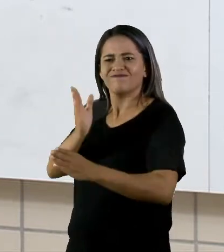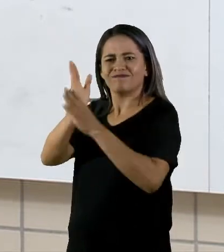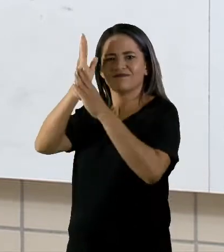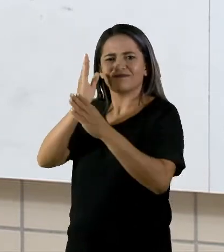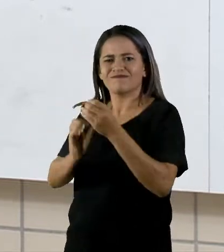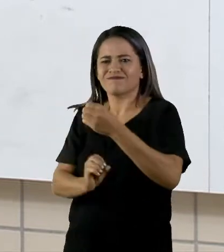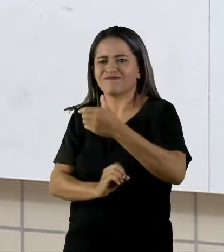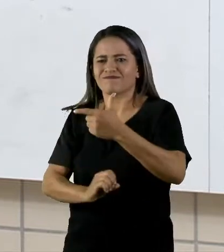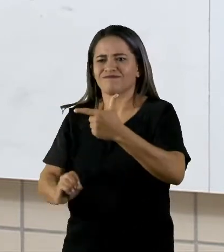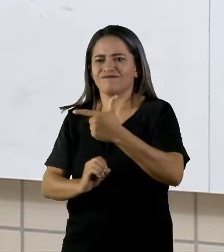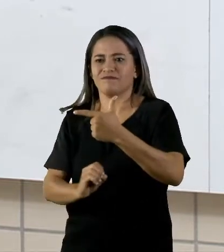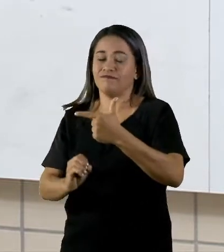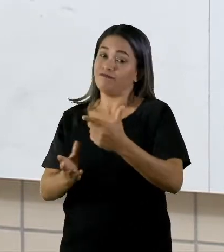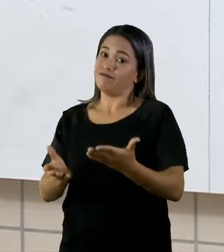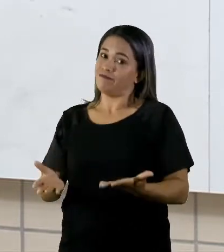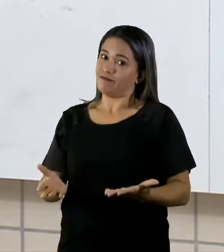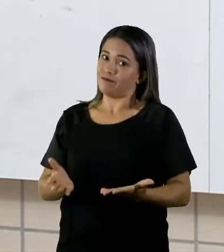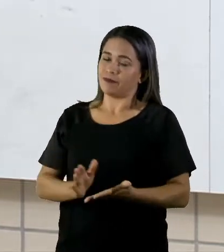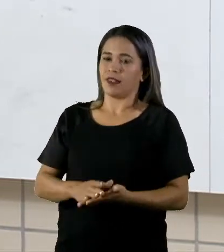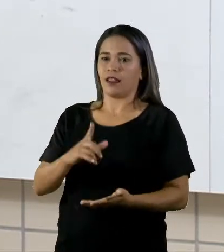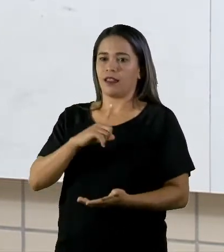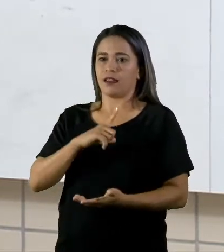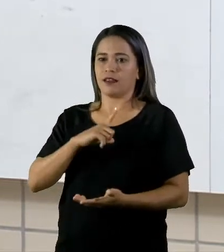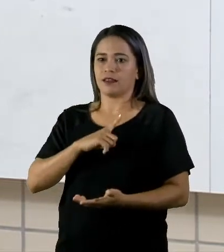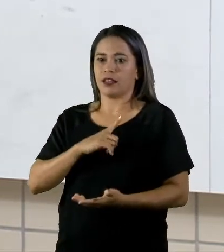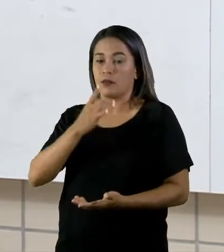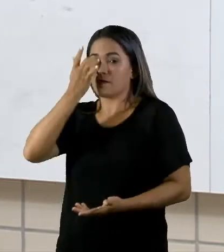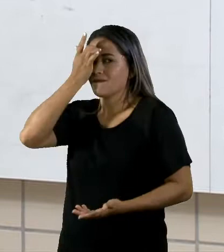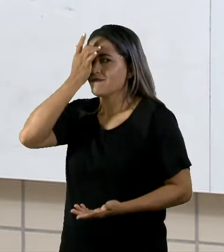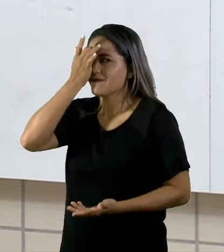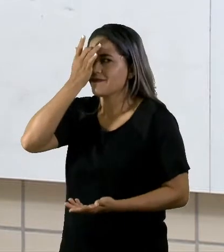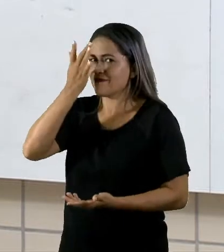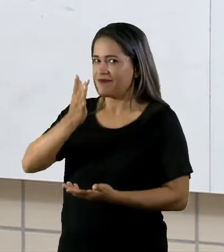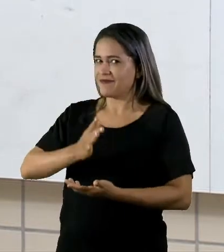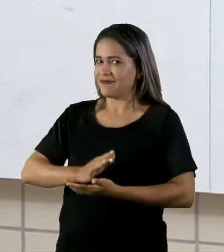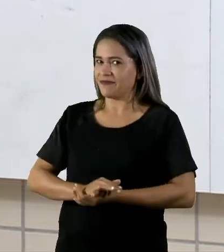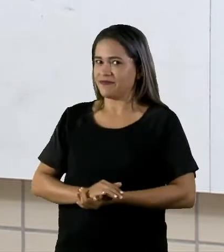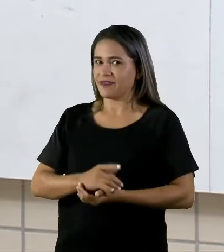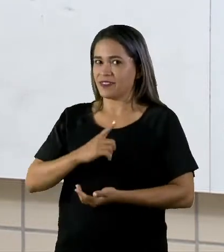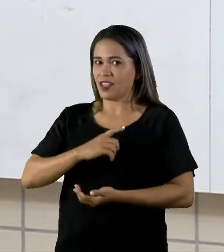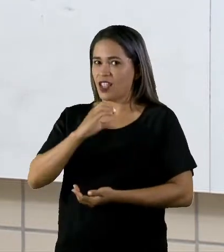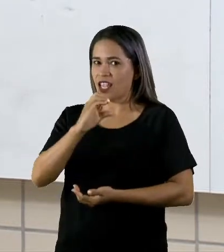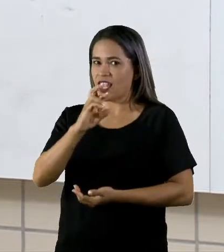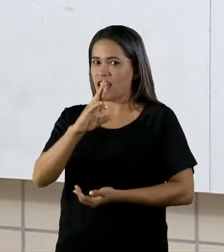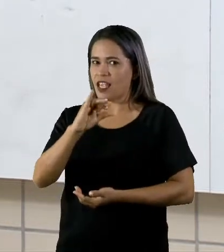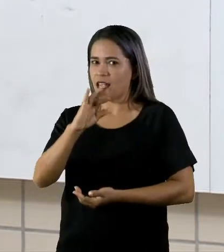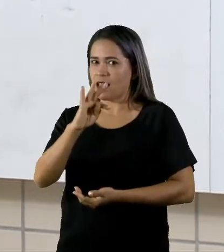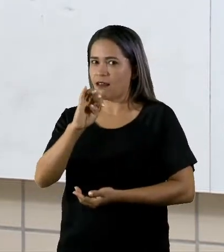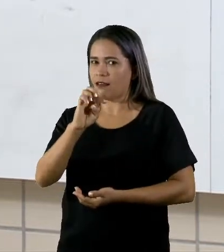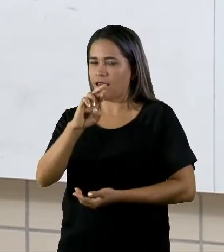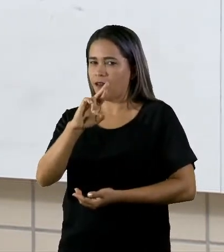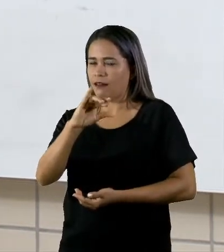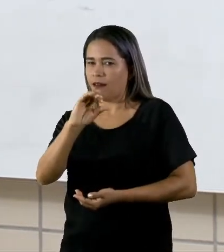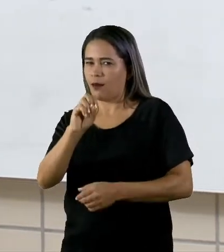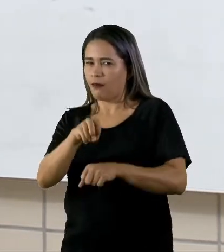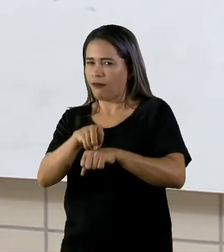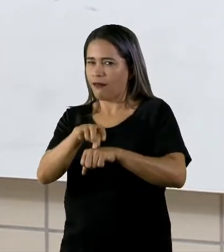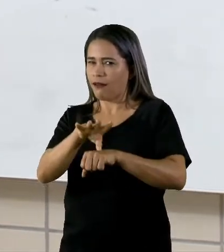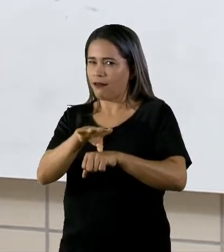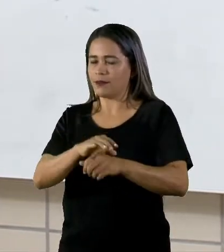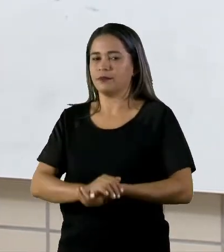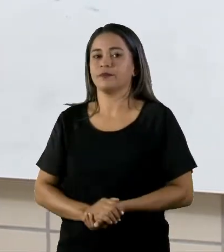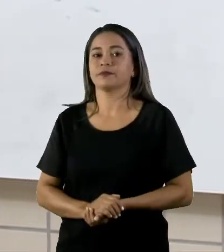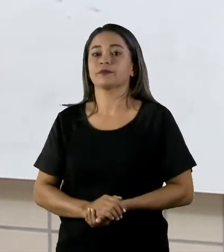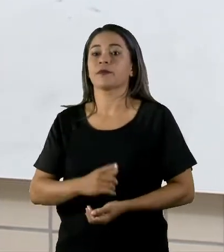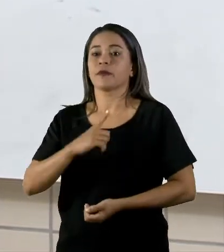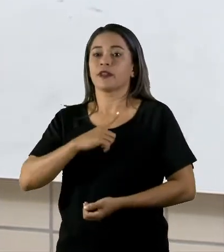dá exata? Nós temos alguma facilidade, que são esses critérios. Como assim, professora? Olha só, nós